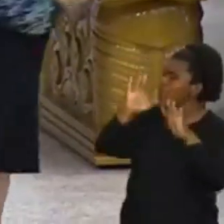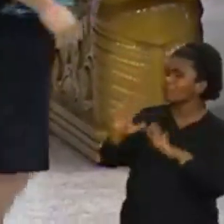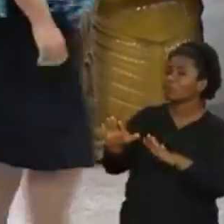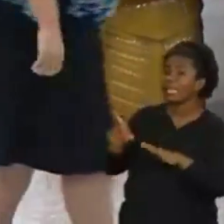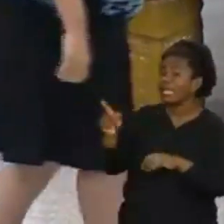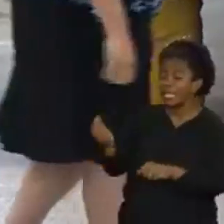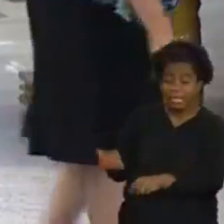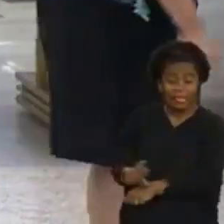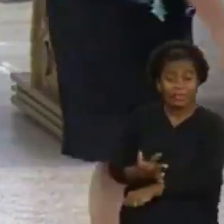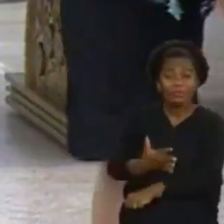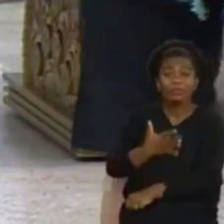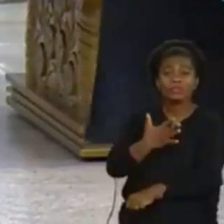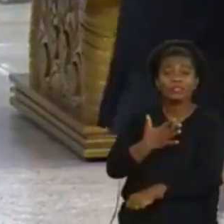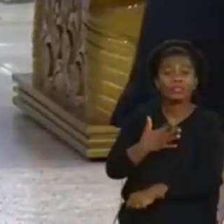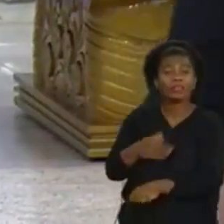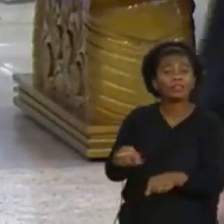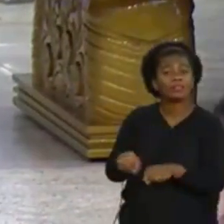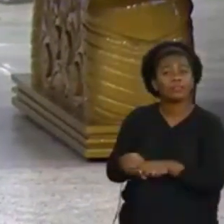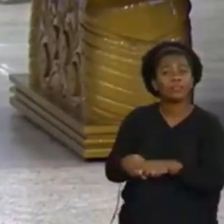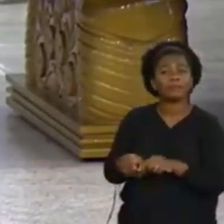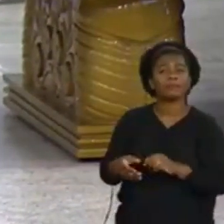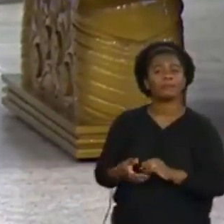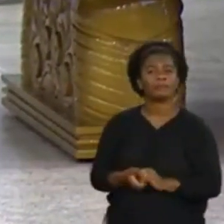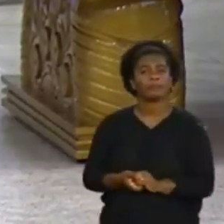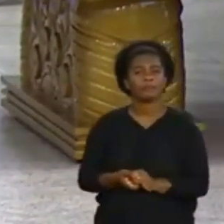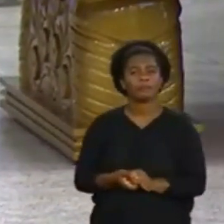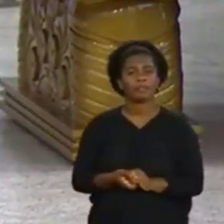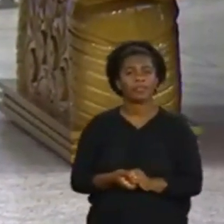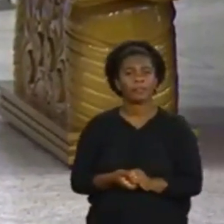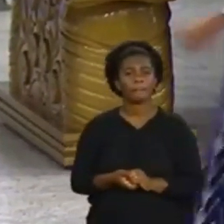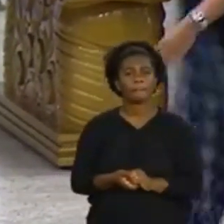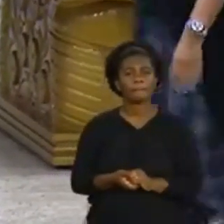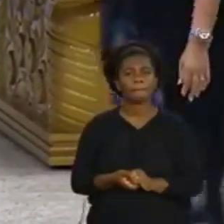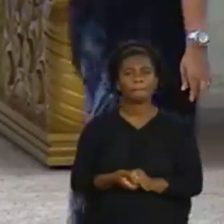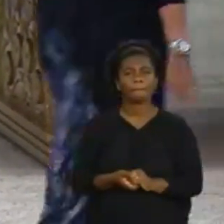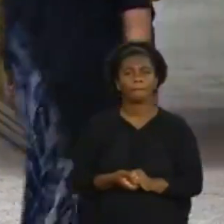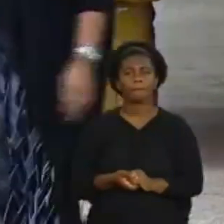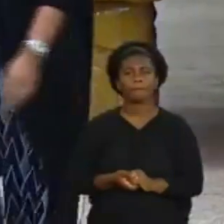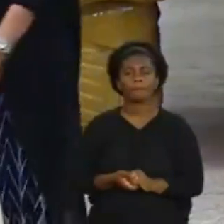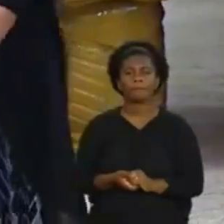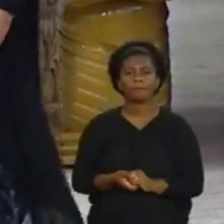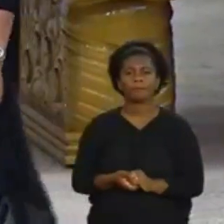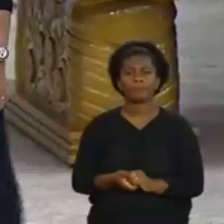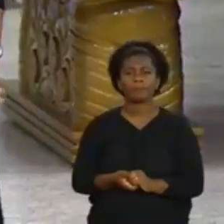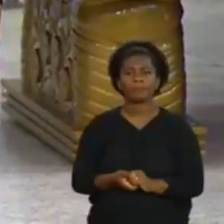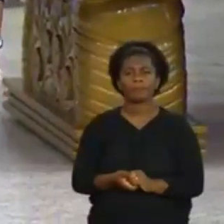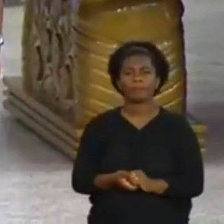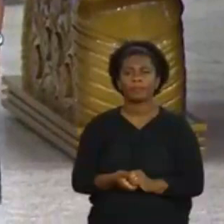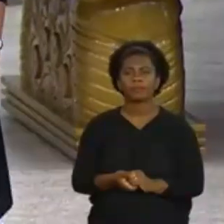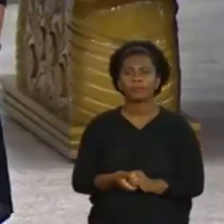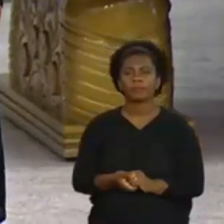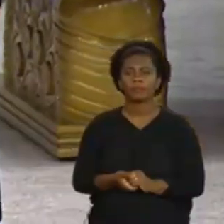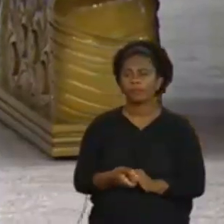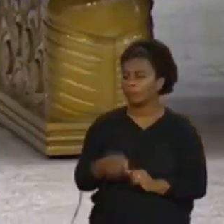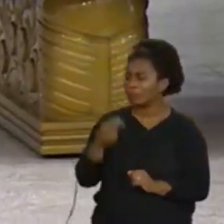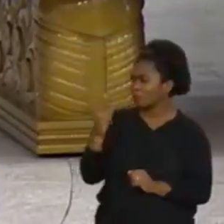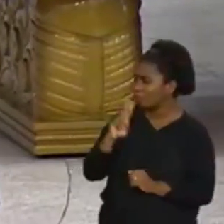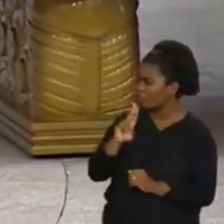está emocionada ali também. Deixa pra cá um pouquinho essa cadeira. Deixa essa cadeira aqui. Isso. Deve botar ali. Obrigado. Seu